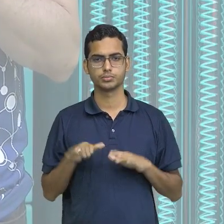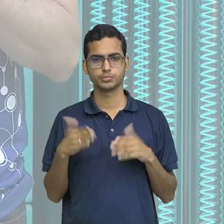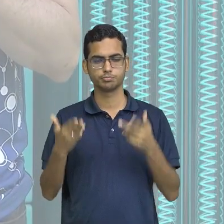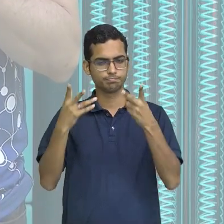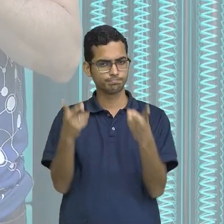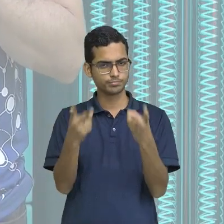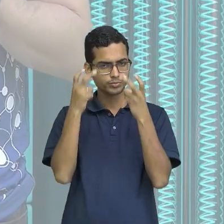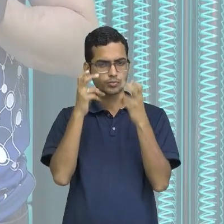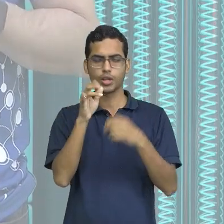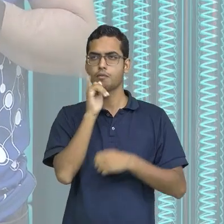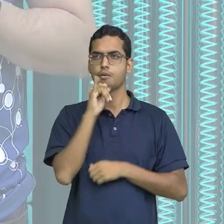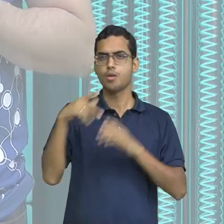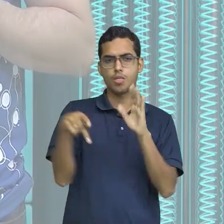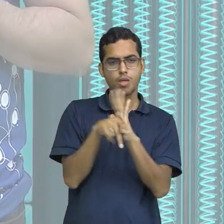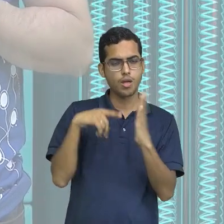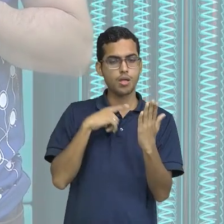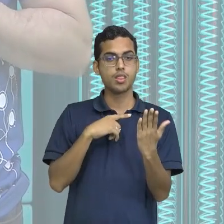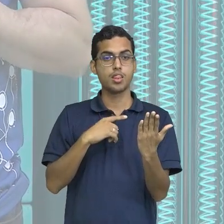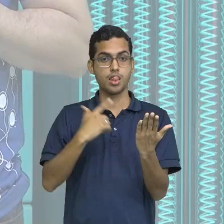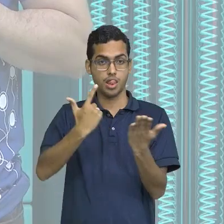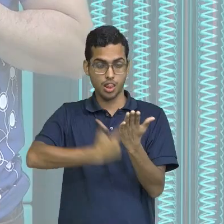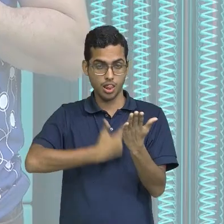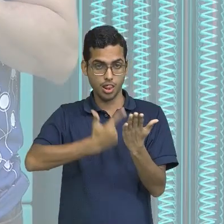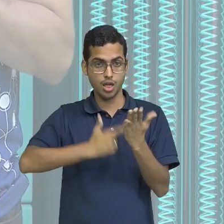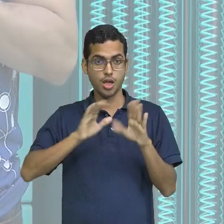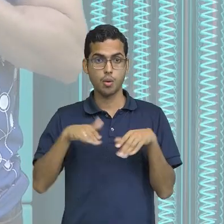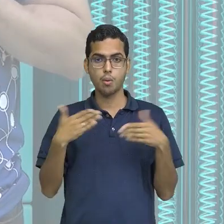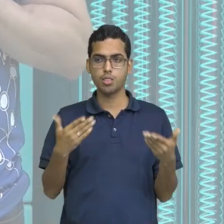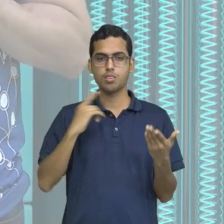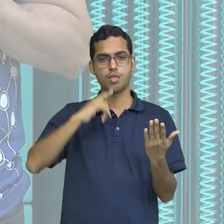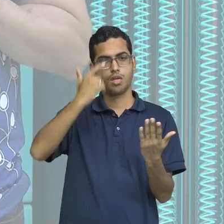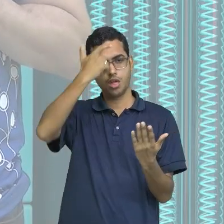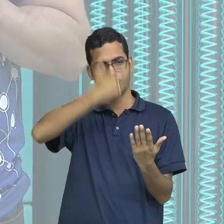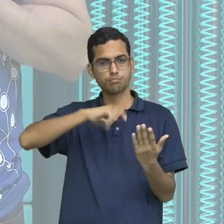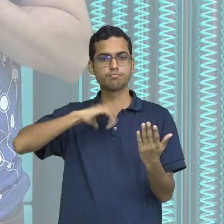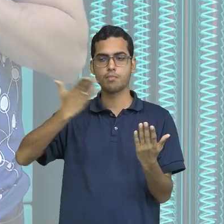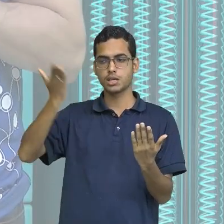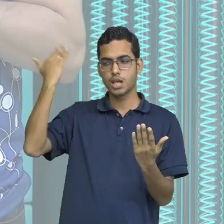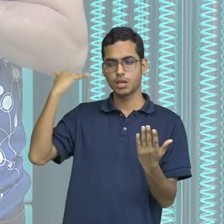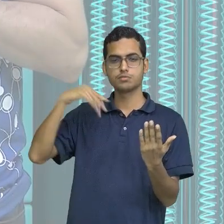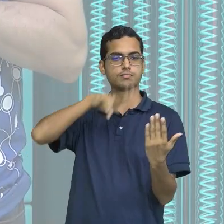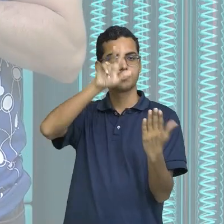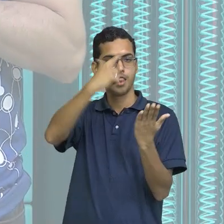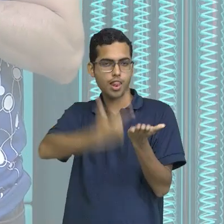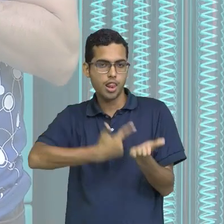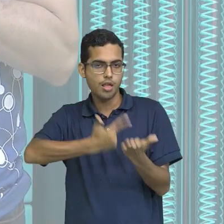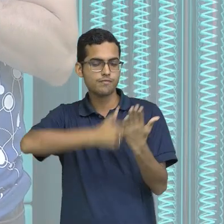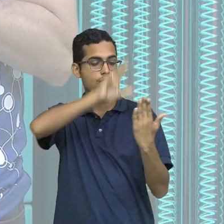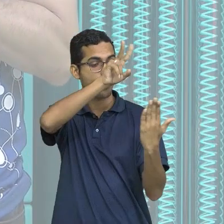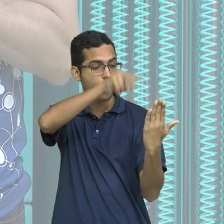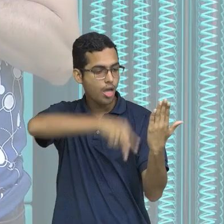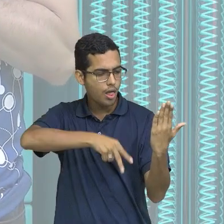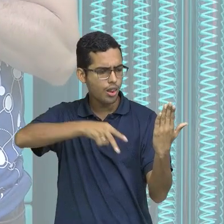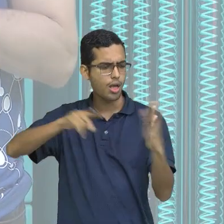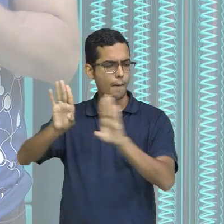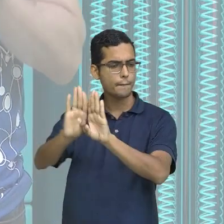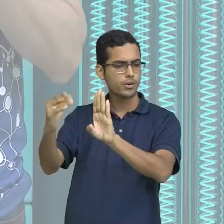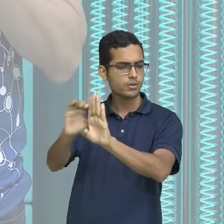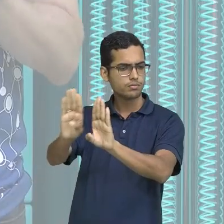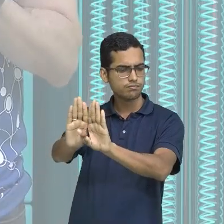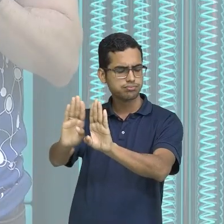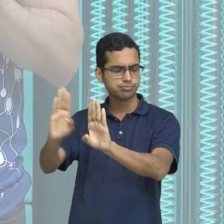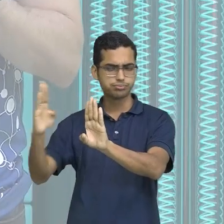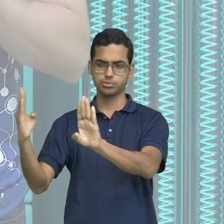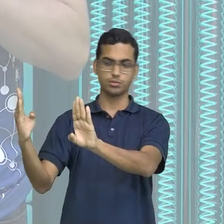passado, tá certo? E aqui eu tenho when sendo utilizado para introduzir uma frase no passado, no Simple Past, tá bom?